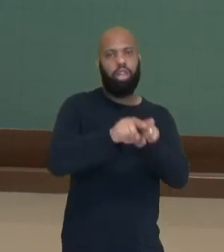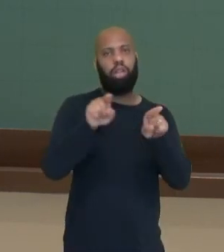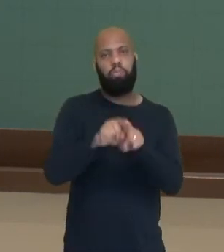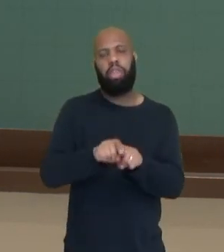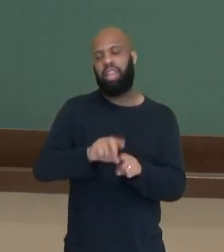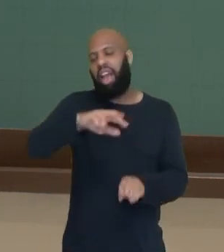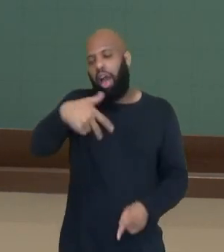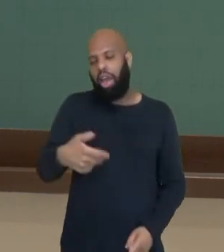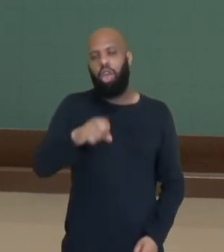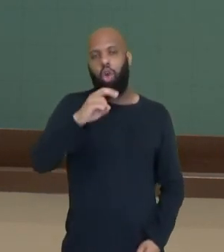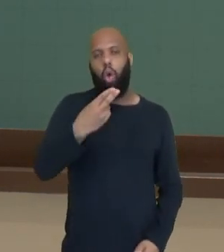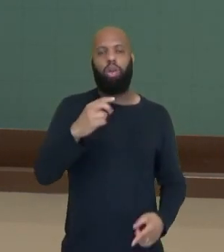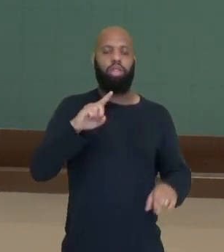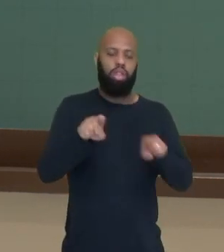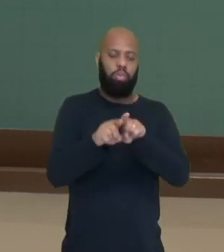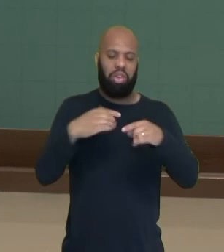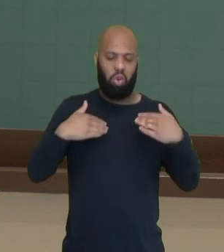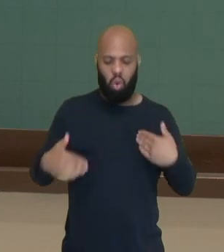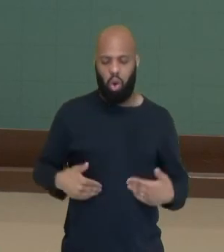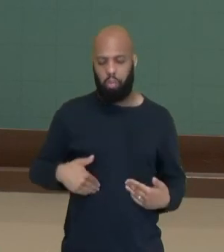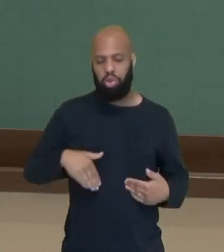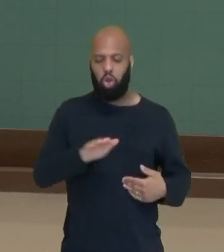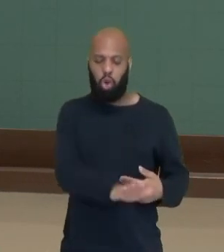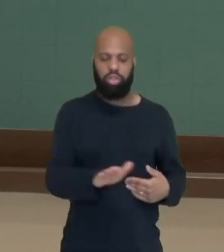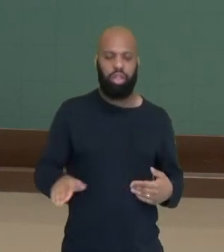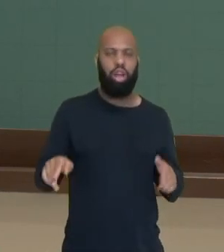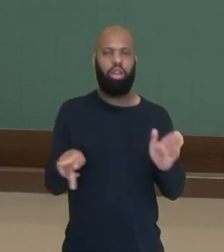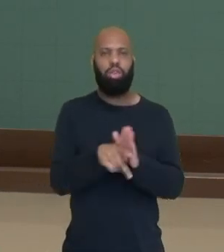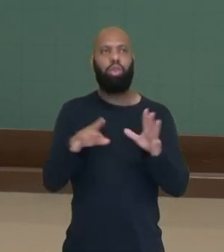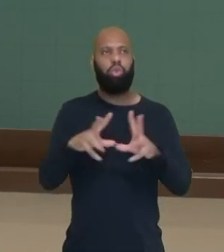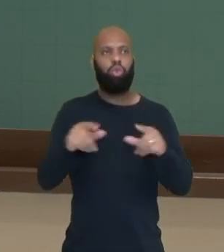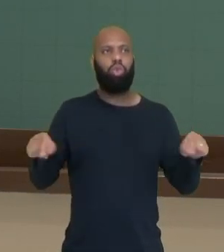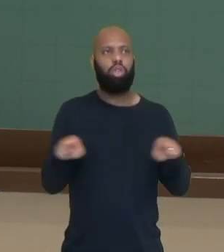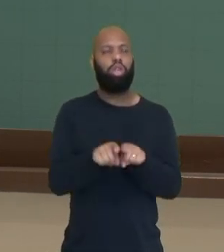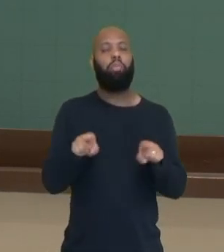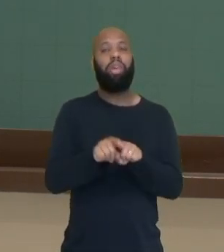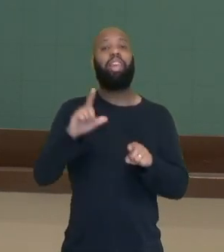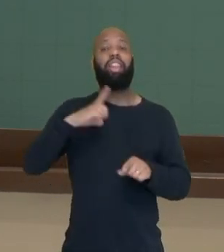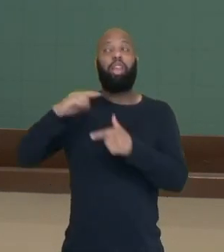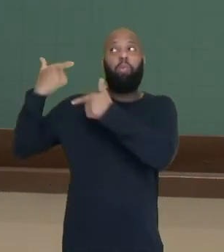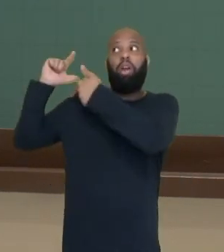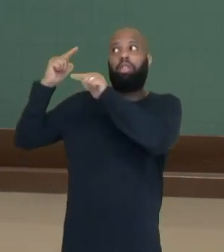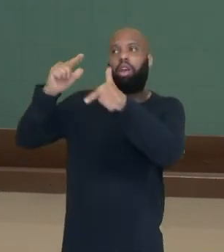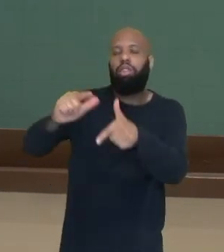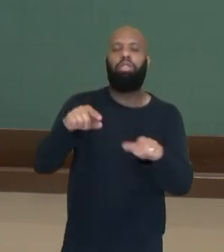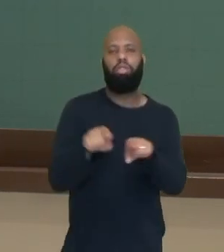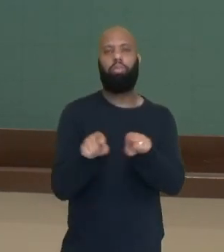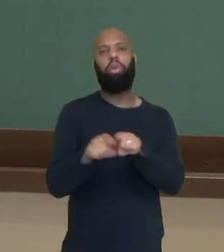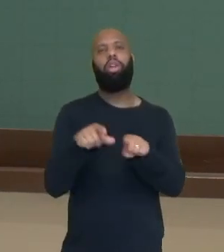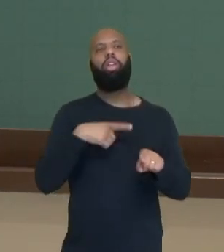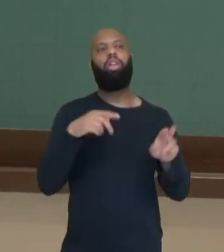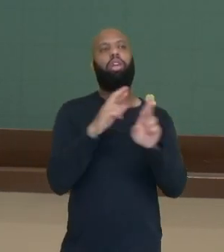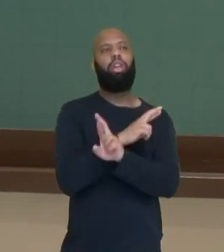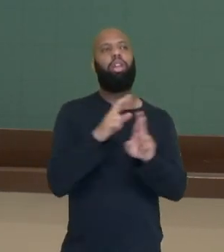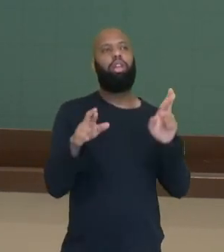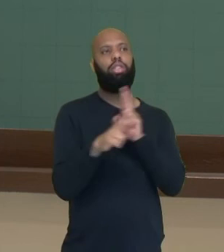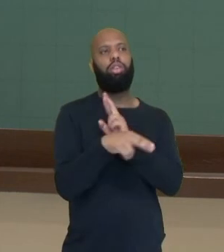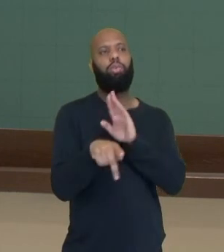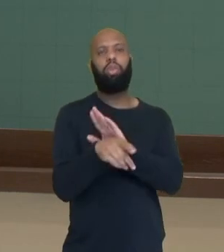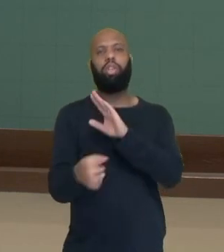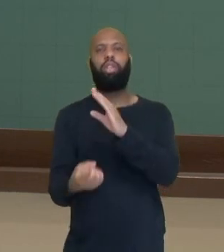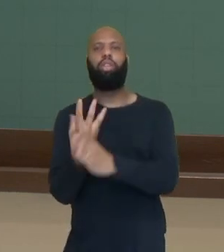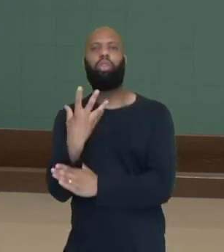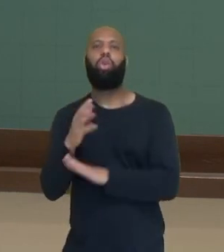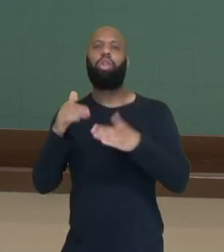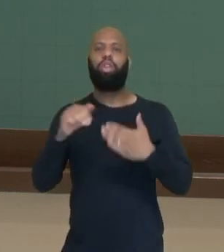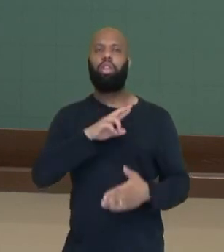corpo, além da sola dos pés, e ela preserva muito da prática tradicional, então ela está muito relacionada à sua origem, não